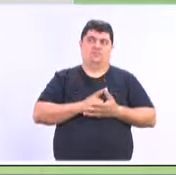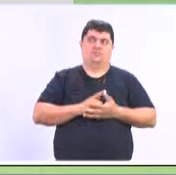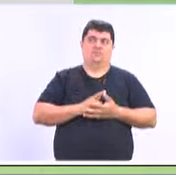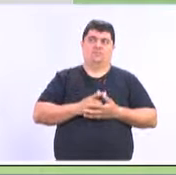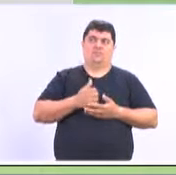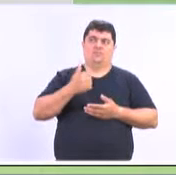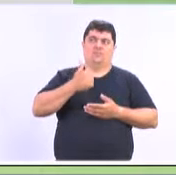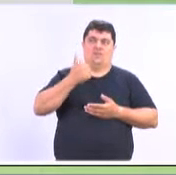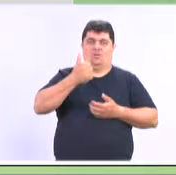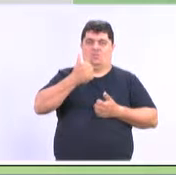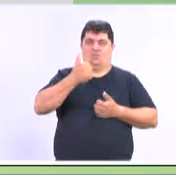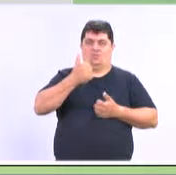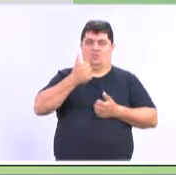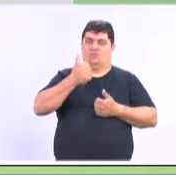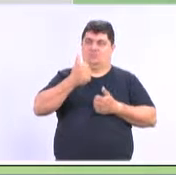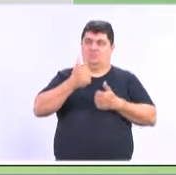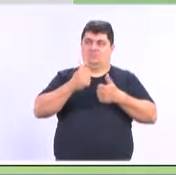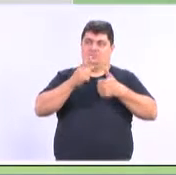primeiro nível,